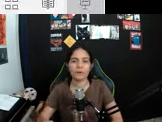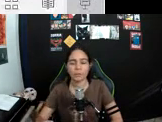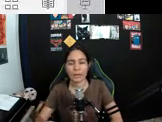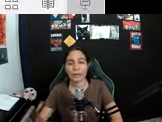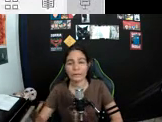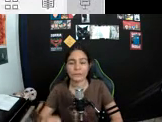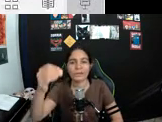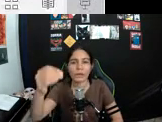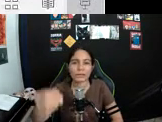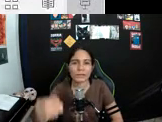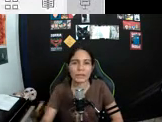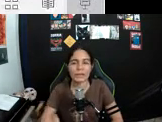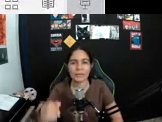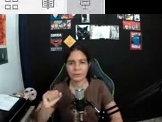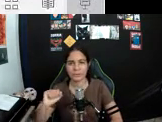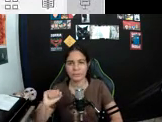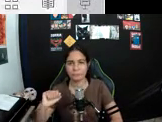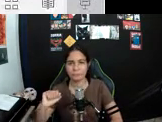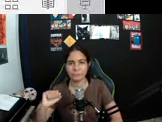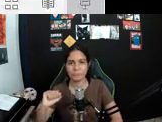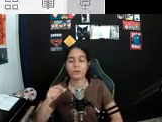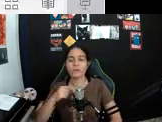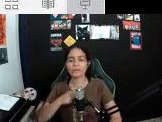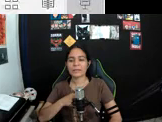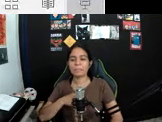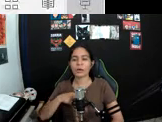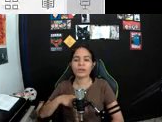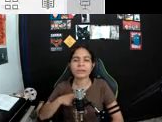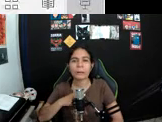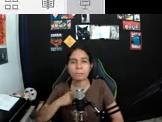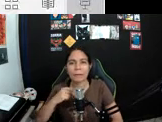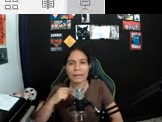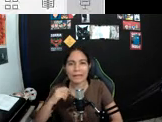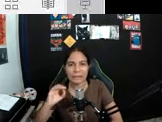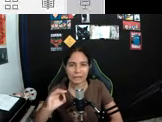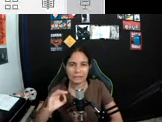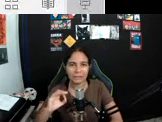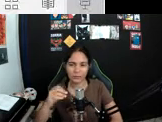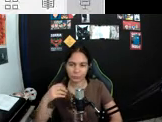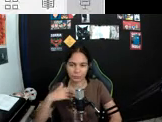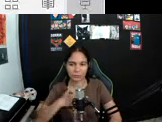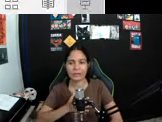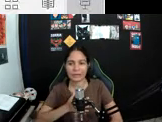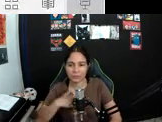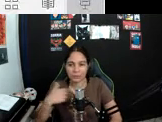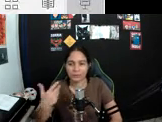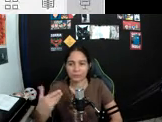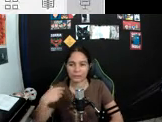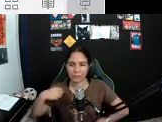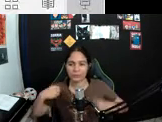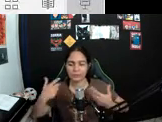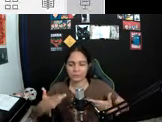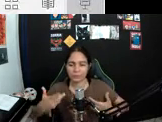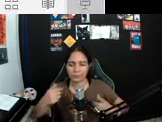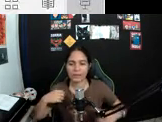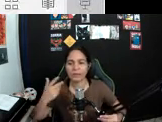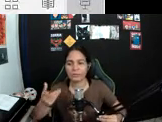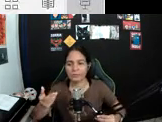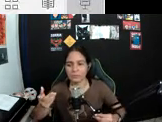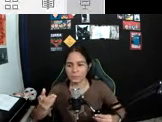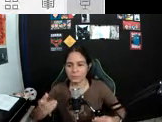acabou de se formar, você só tem a graduação. Você pode estampar ali, vamos supor no seu jaleco, né? Porque é